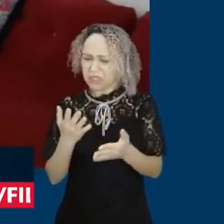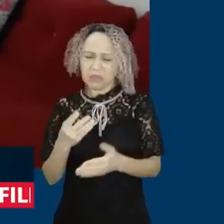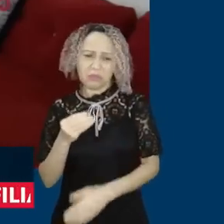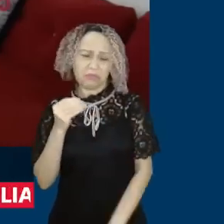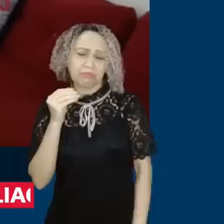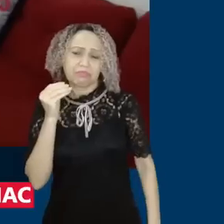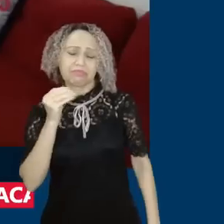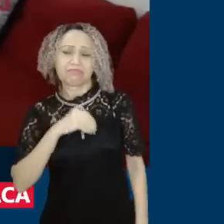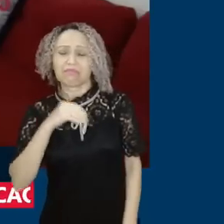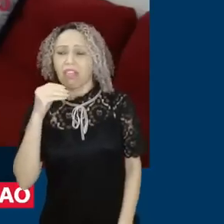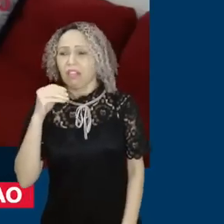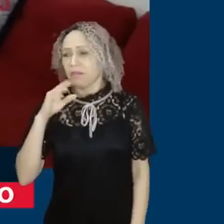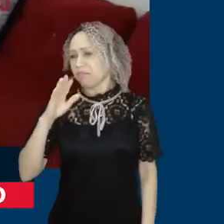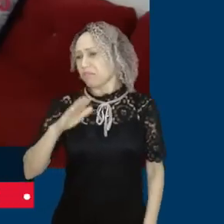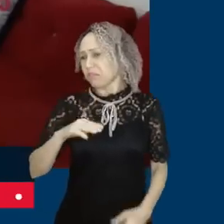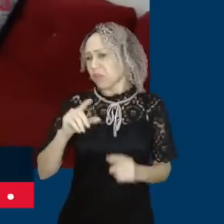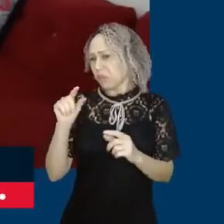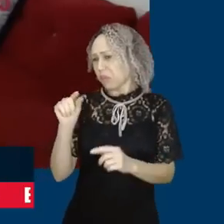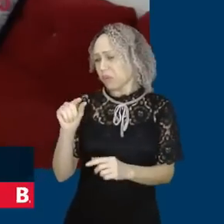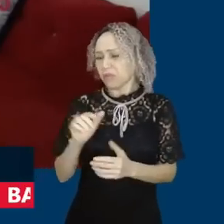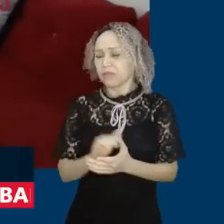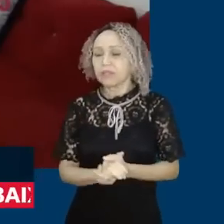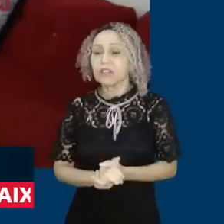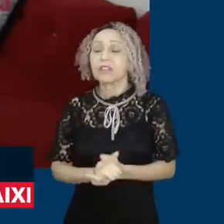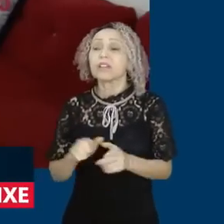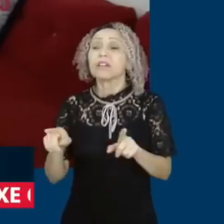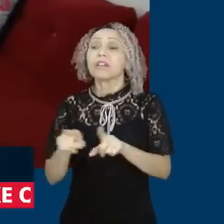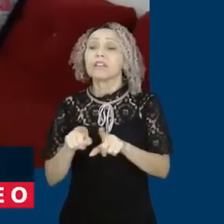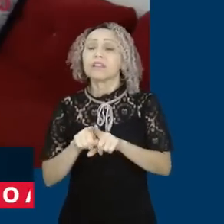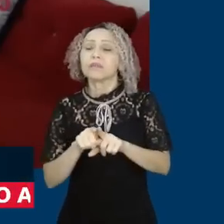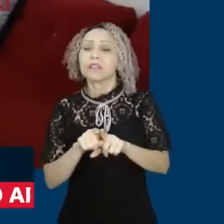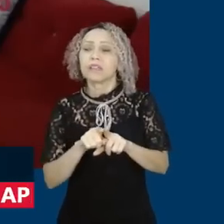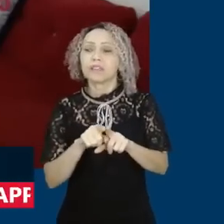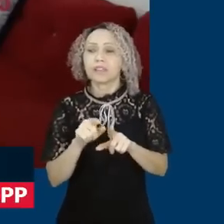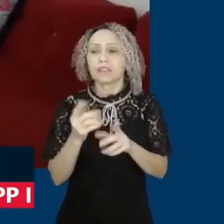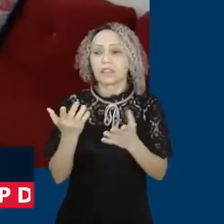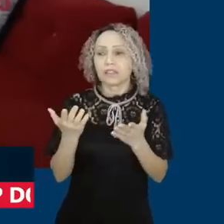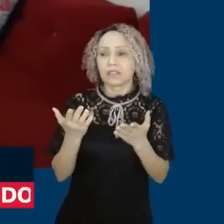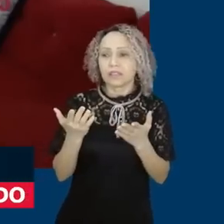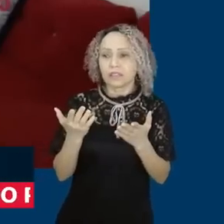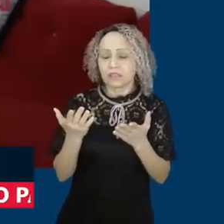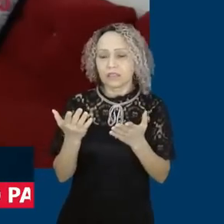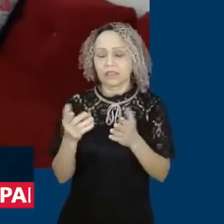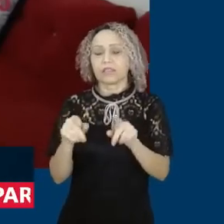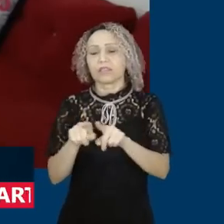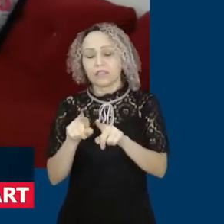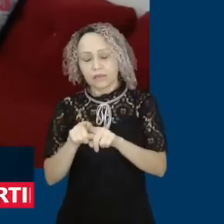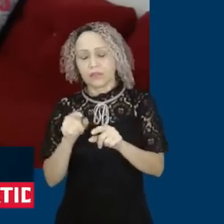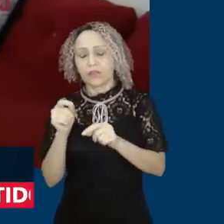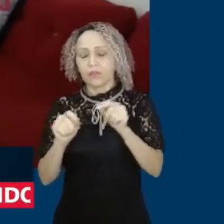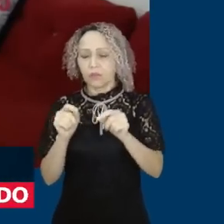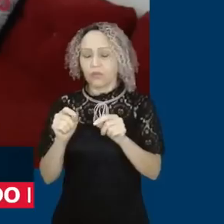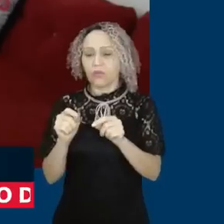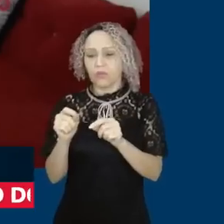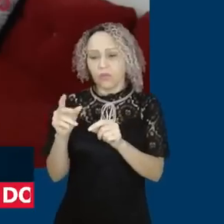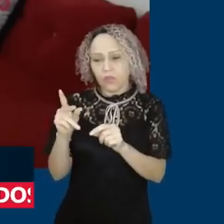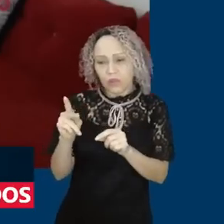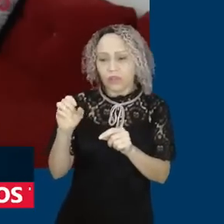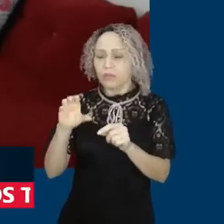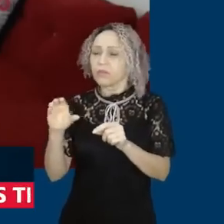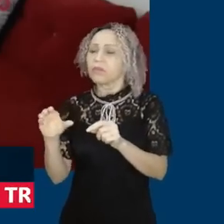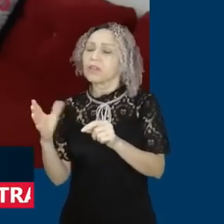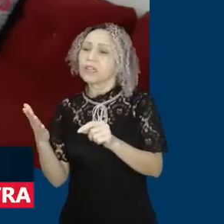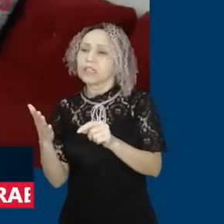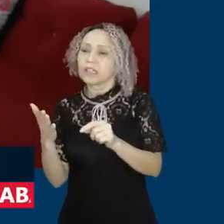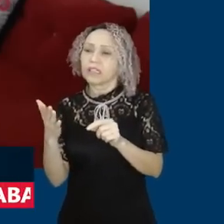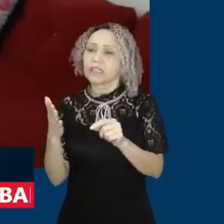de 11,2 bilhões de reais e poder rodar os seus programas, pagar as suas contas, né, às